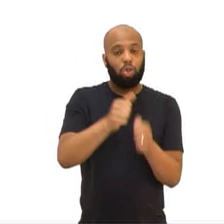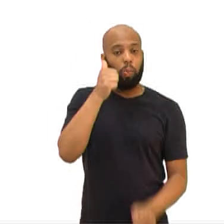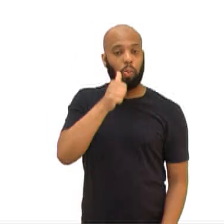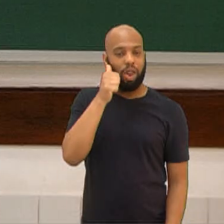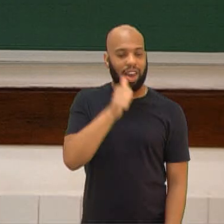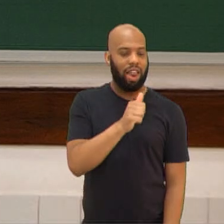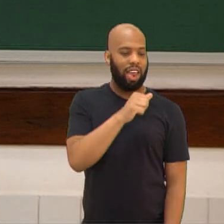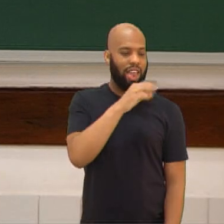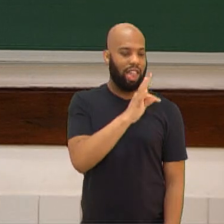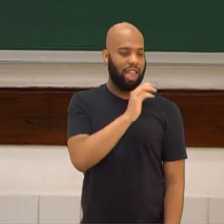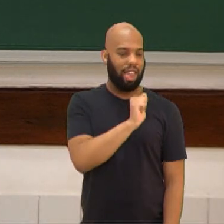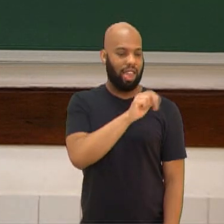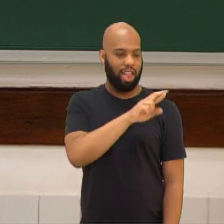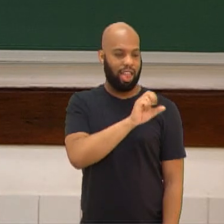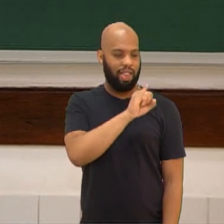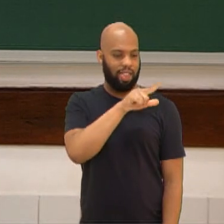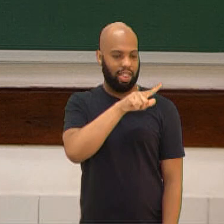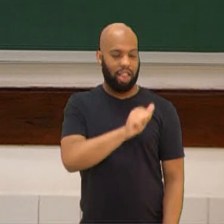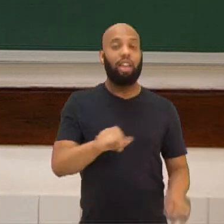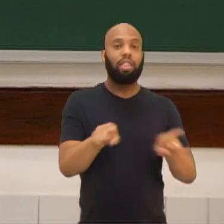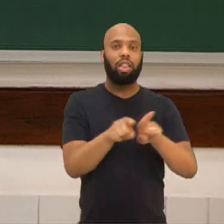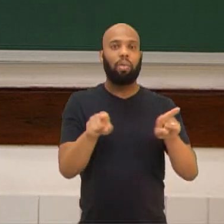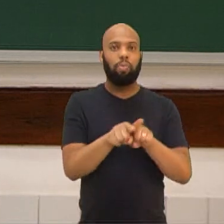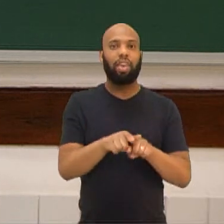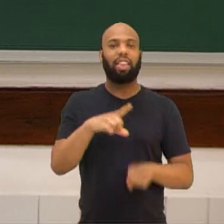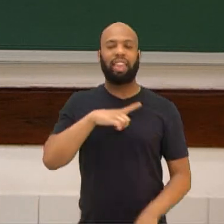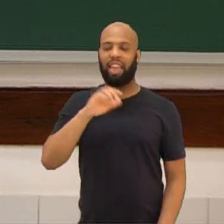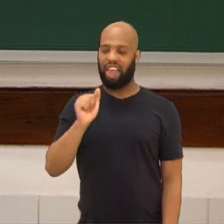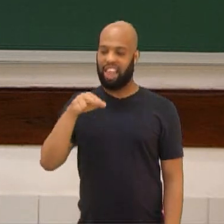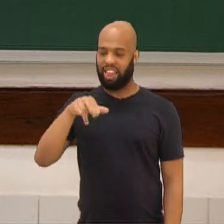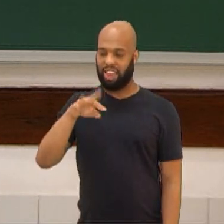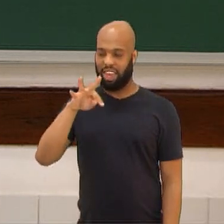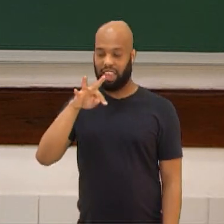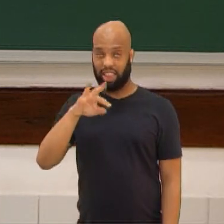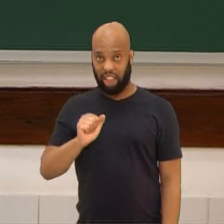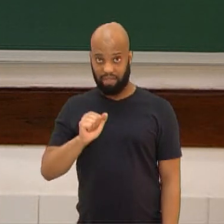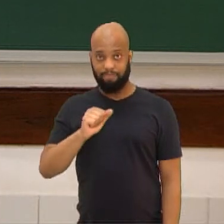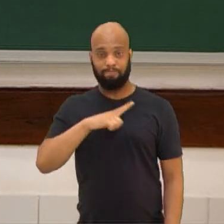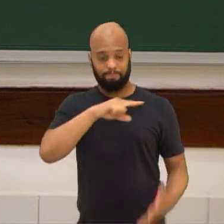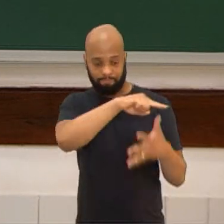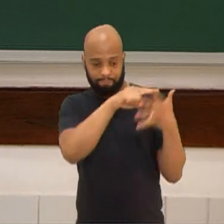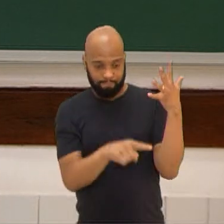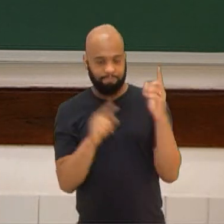e com a Anita Malfatti, são os 5 que mais influenciaram o modernismo no Brasil.